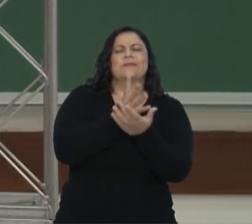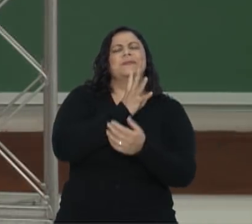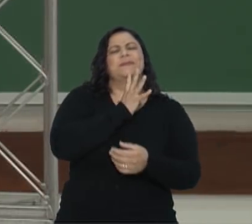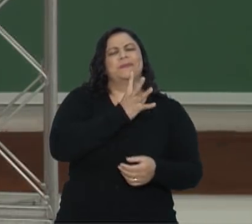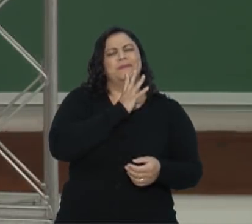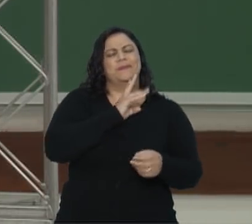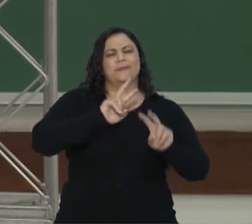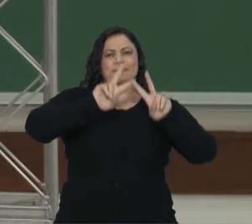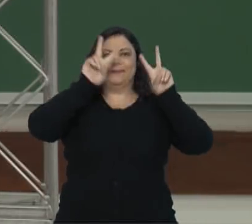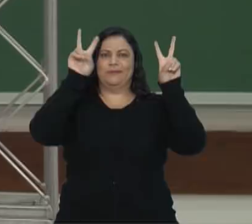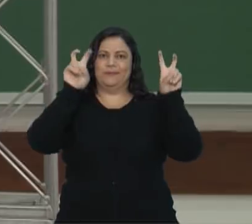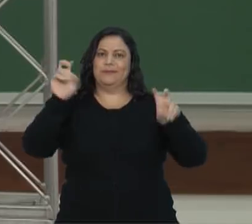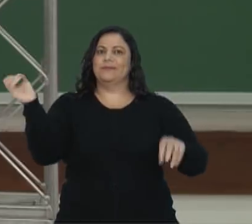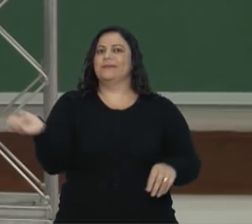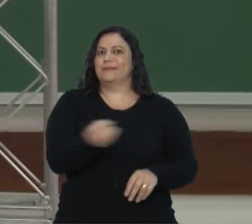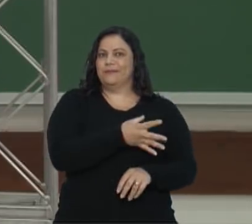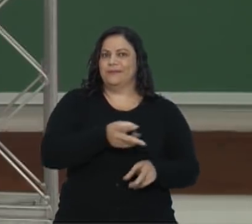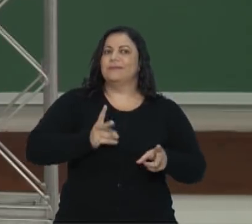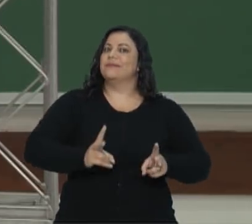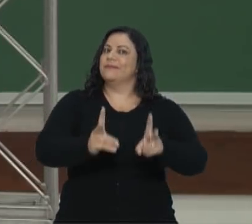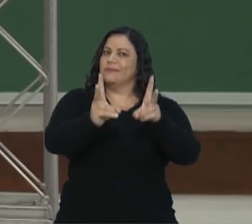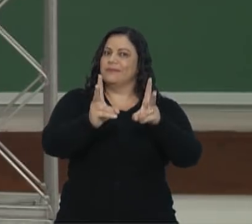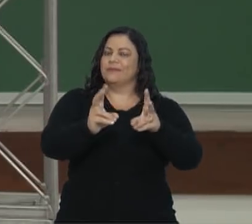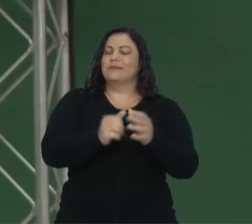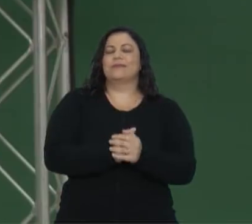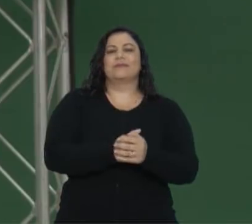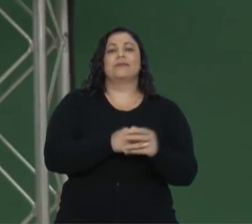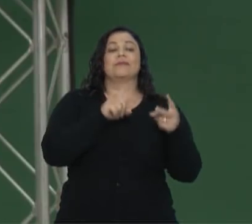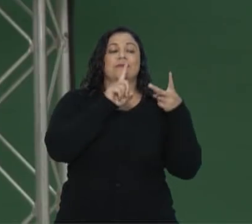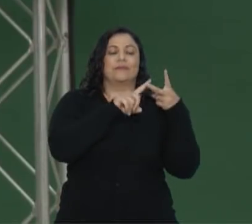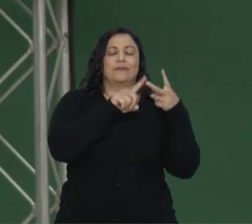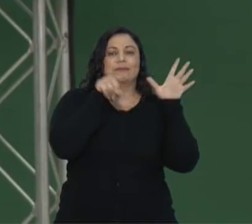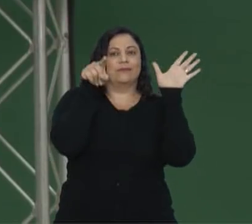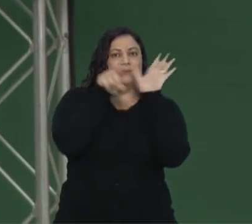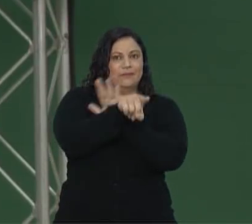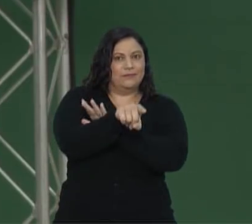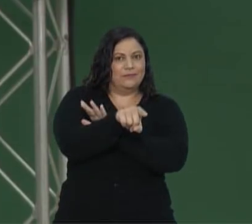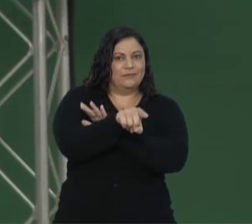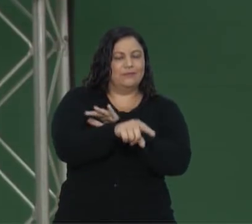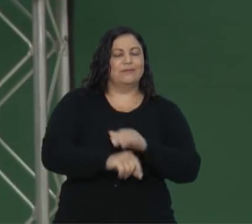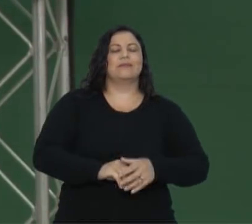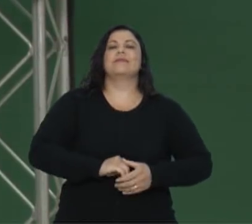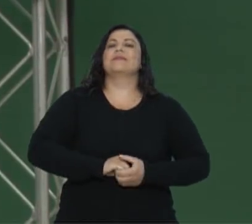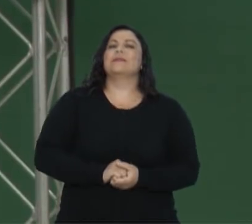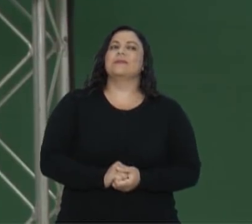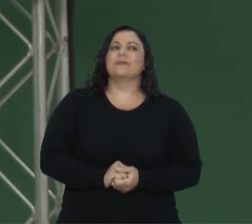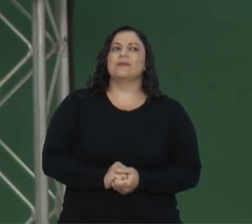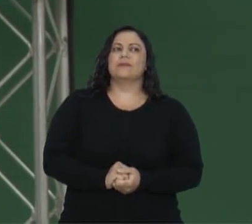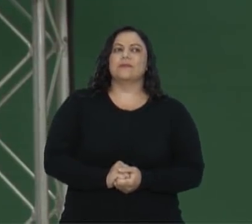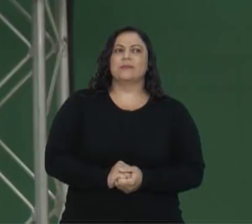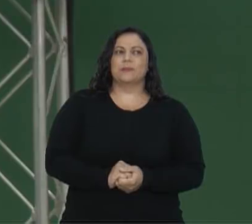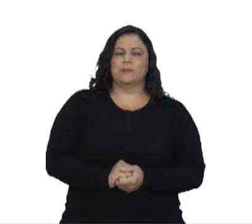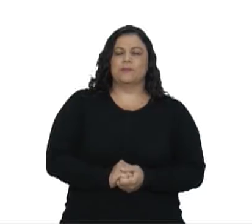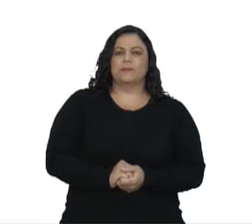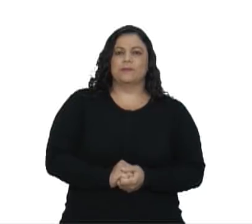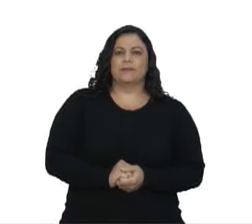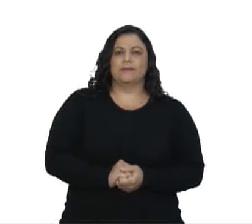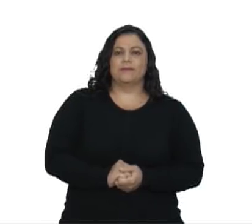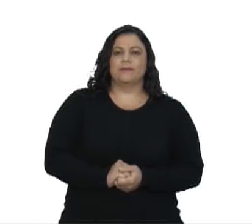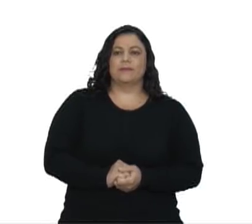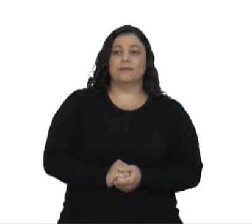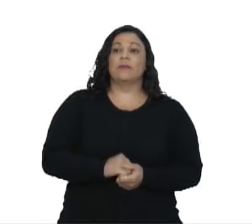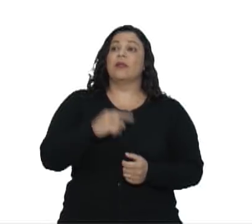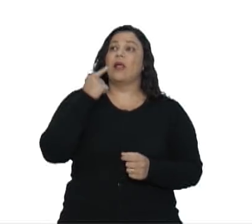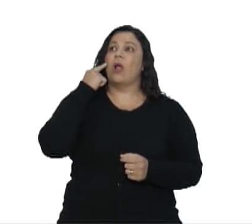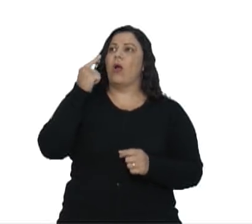novos. Então vamos na sequência? Nosso segundo quiz da aula de hoje? Então vou perguntar para vocês. Considere as seguintes